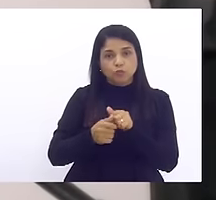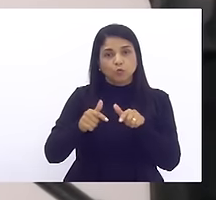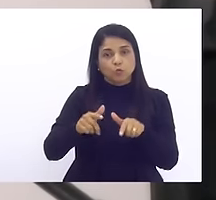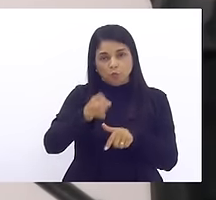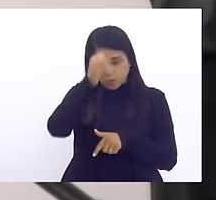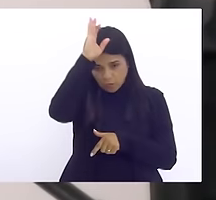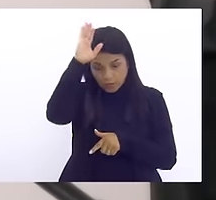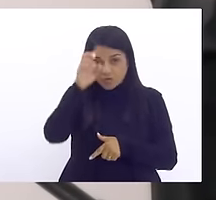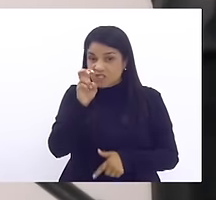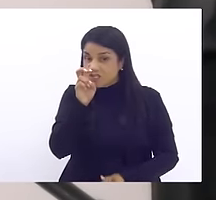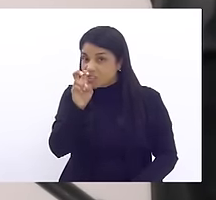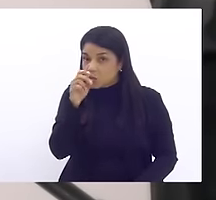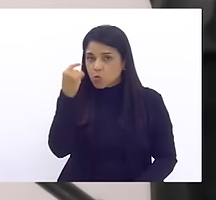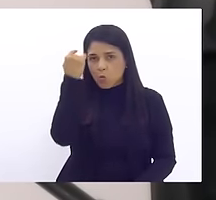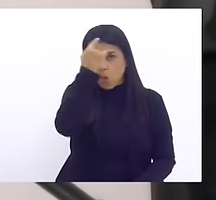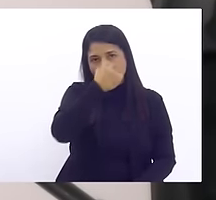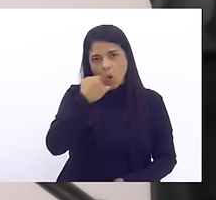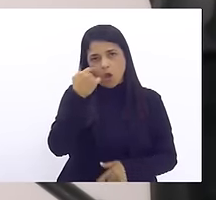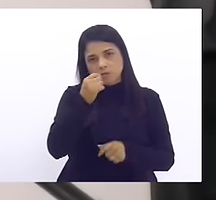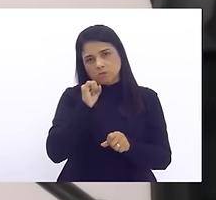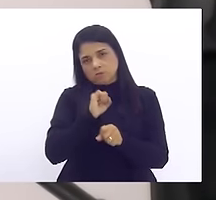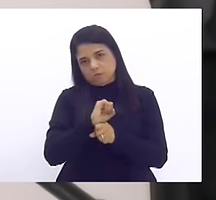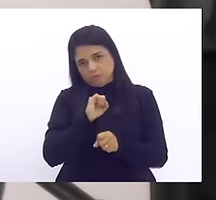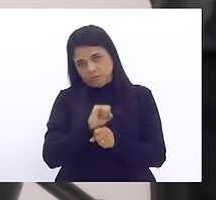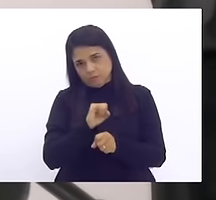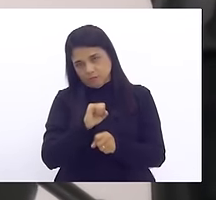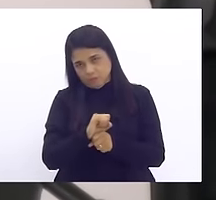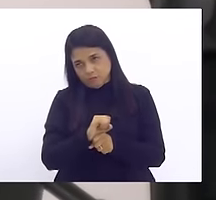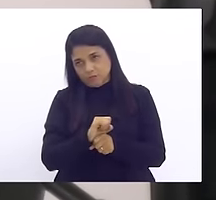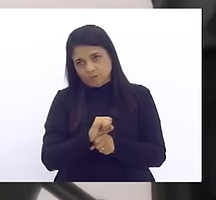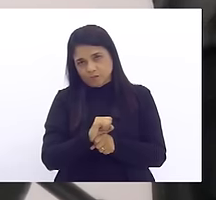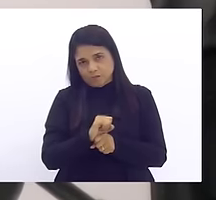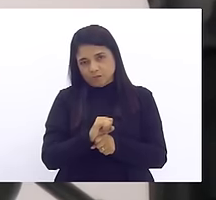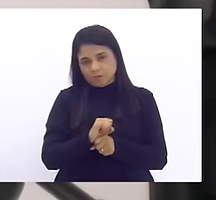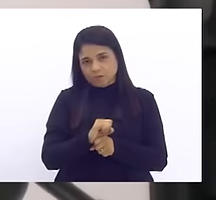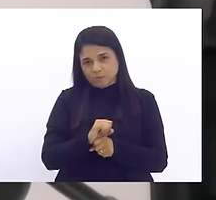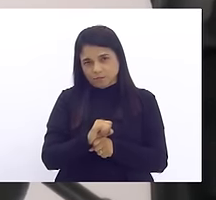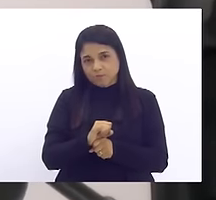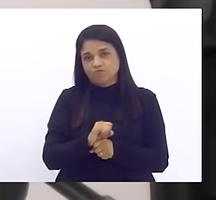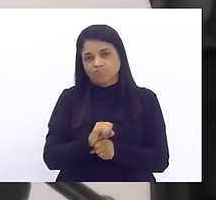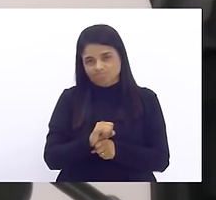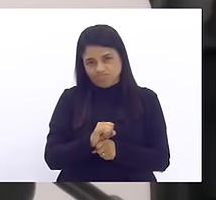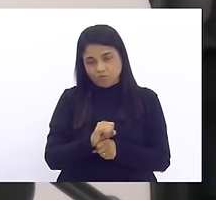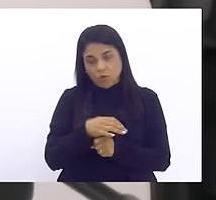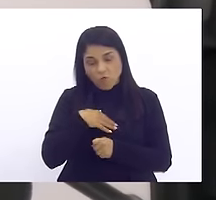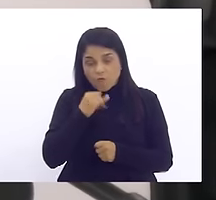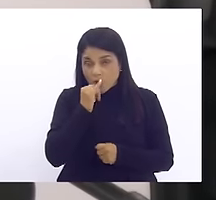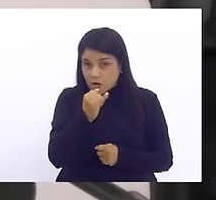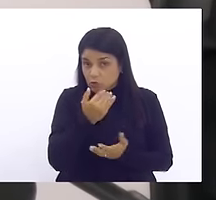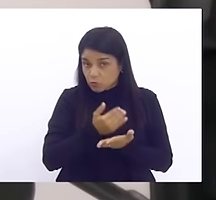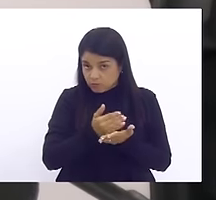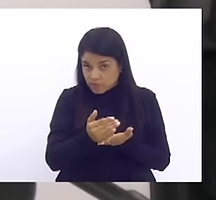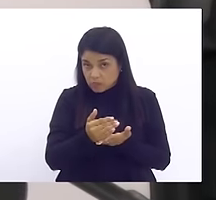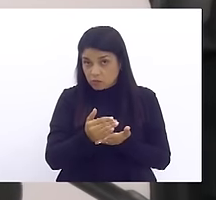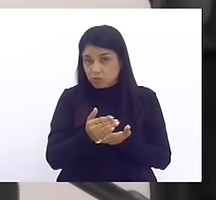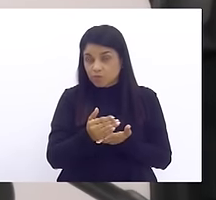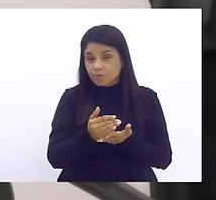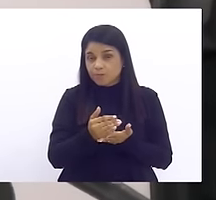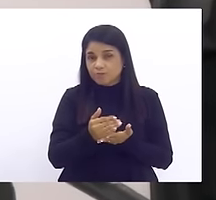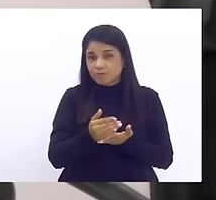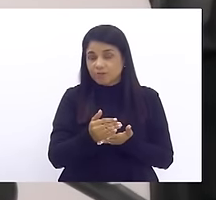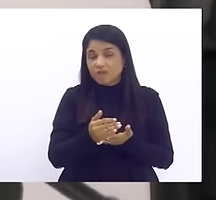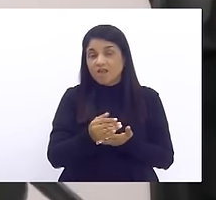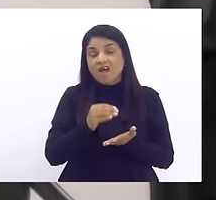5 horas esperando e aí eu remeto que eu falei no início o pessoal do dedo a forma